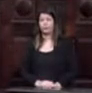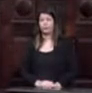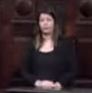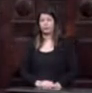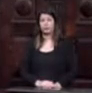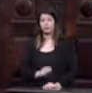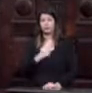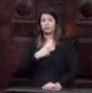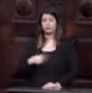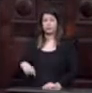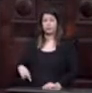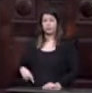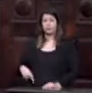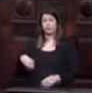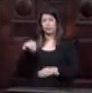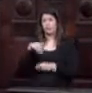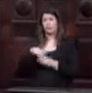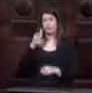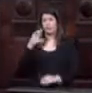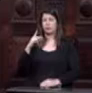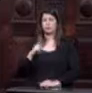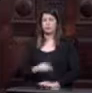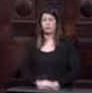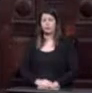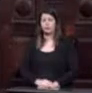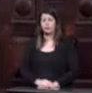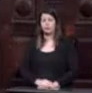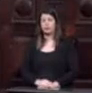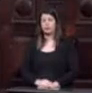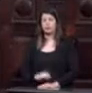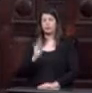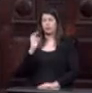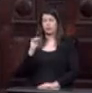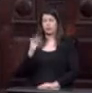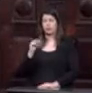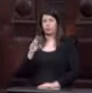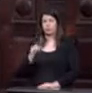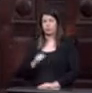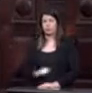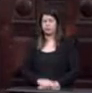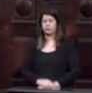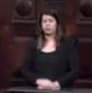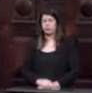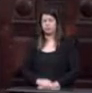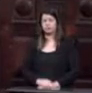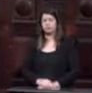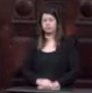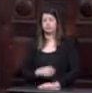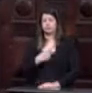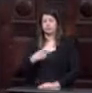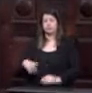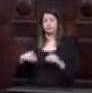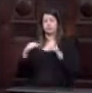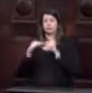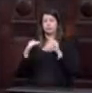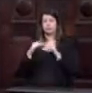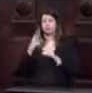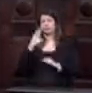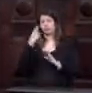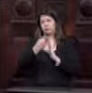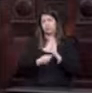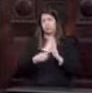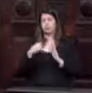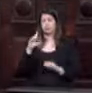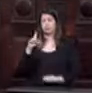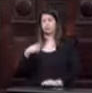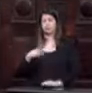Presidente, eu voto com o relator, deputado Luiz Paulo. Deputado Gustavo Tutuca. Presidente, acompanho o voto do relator, deputado